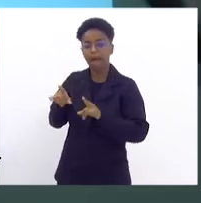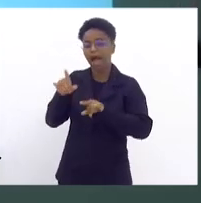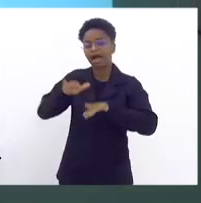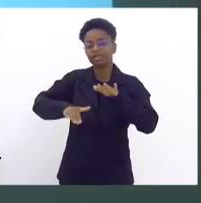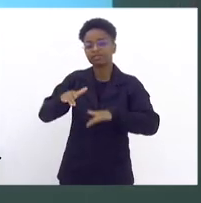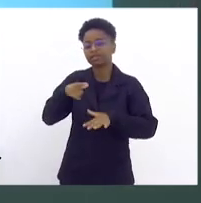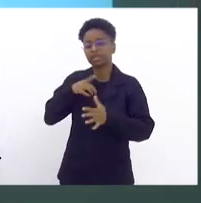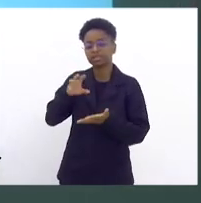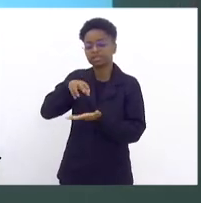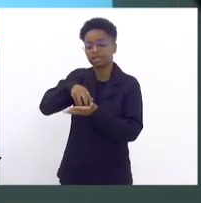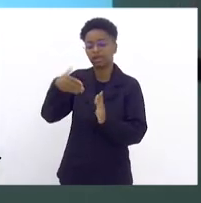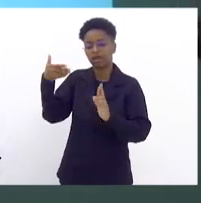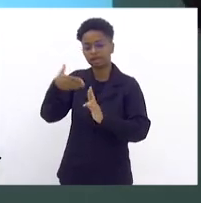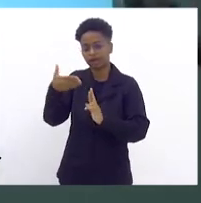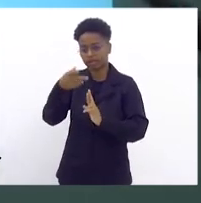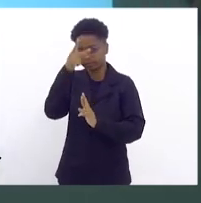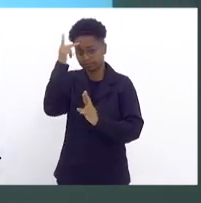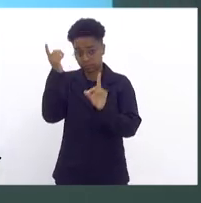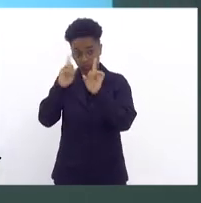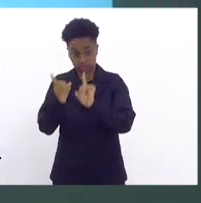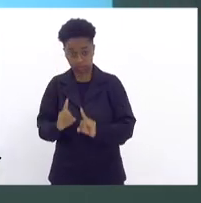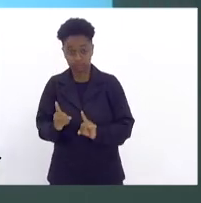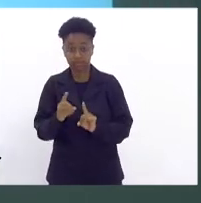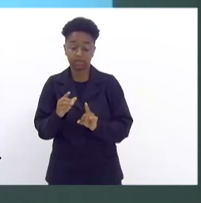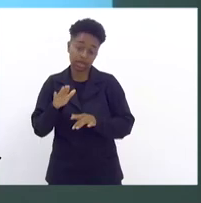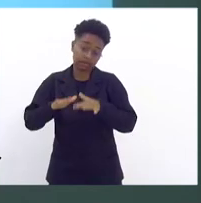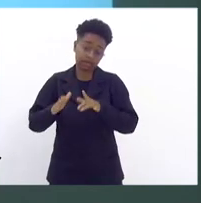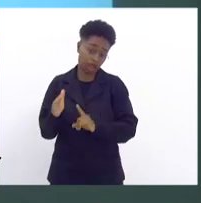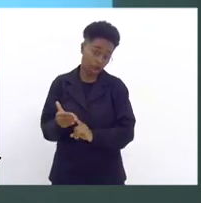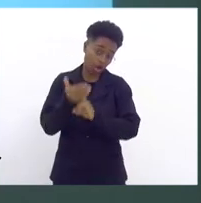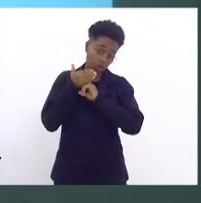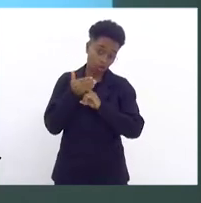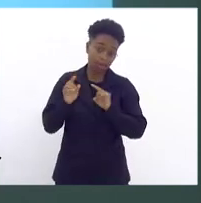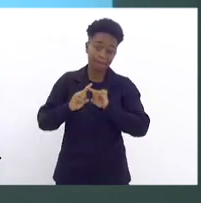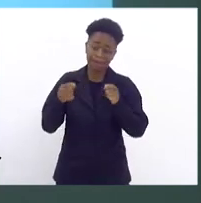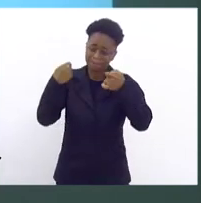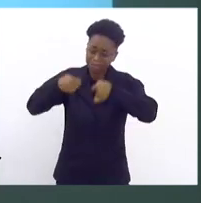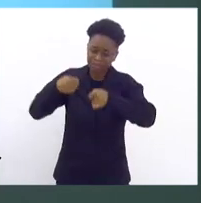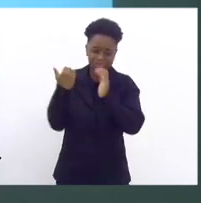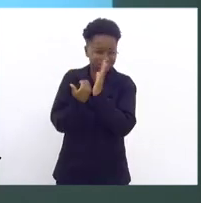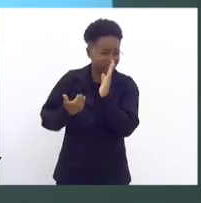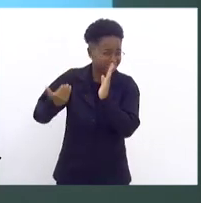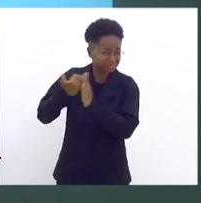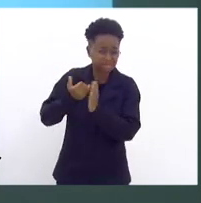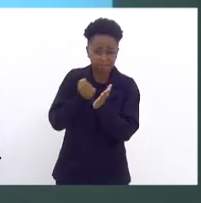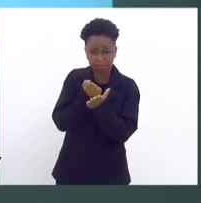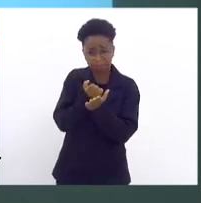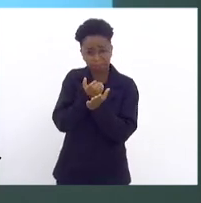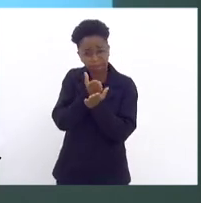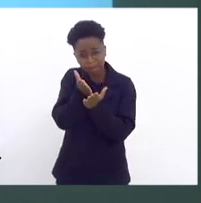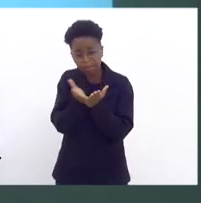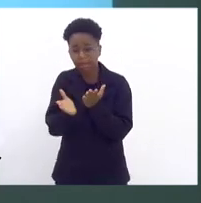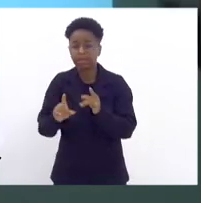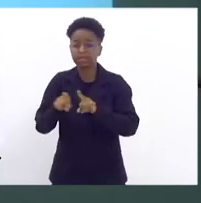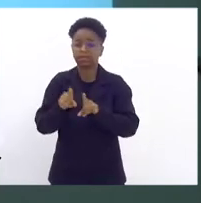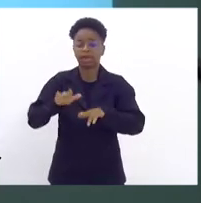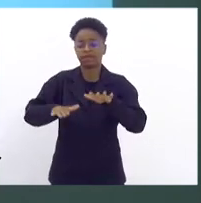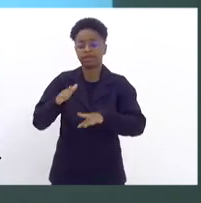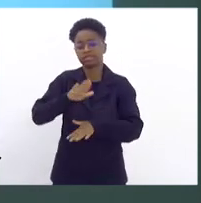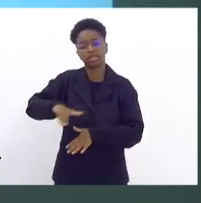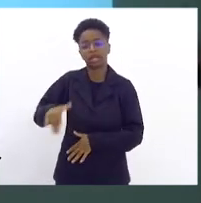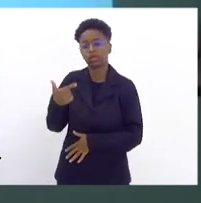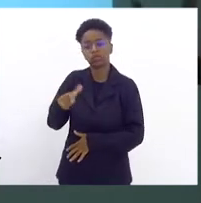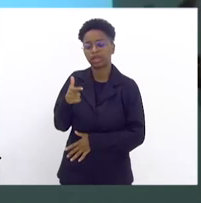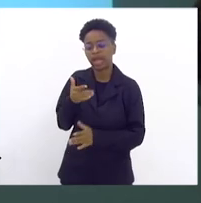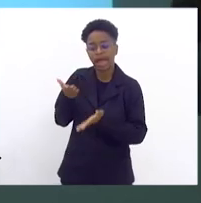alguns centros de referência de pessoa com deficiência que acaba colhendo isso a demanda é inúmera E essas crianças não tenham atendimento de mais de 20